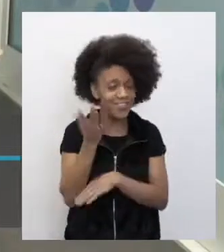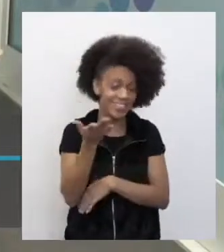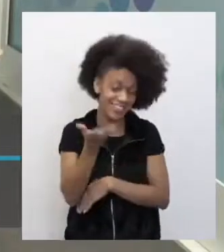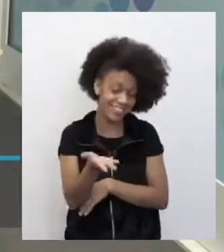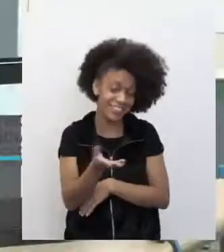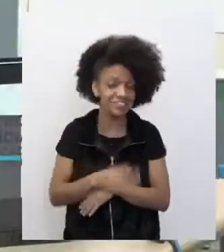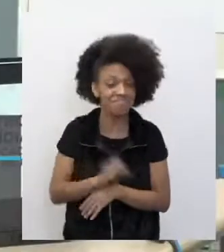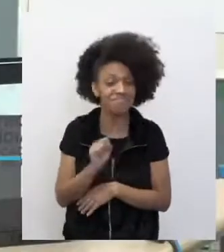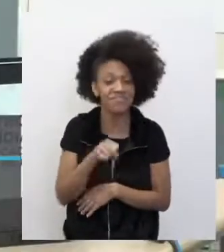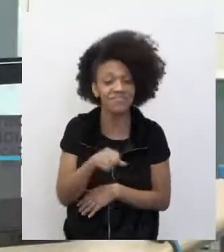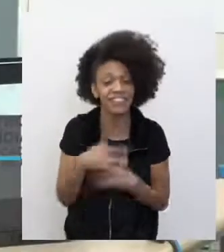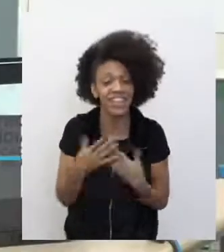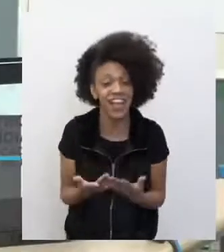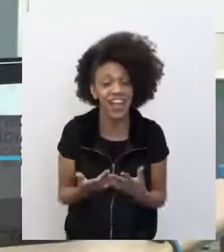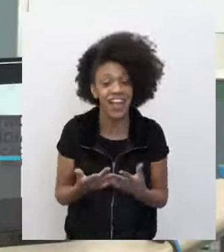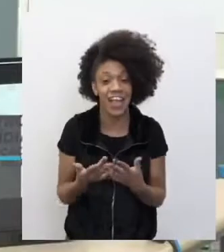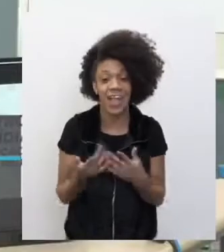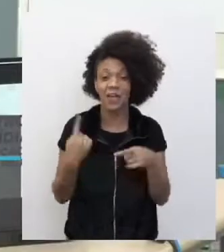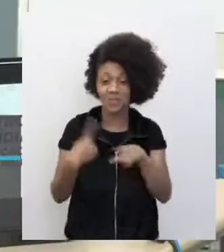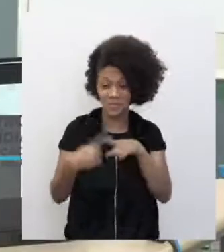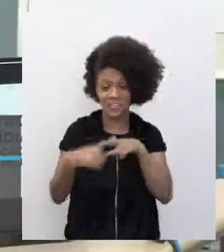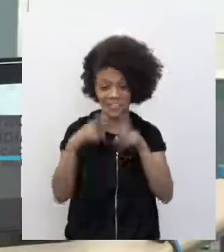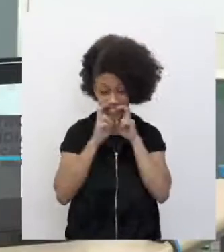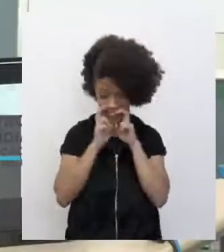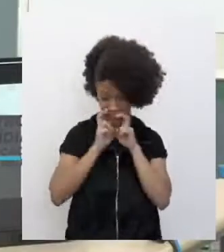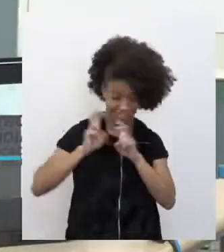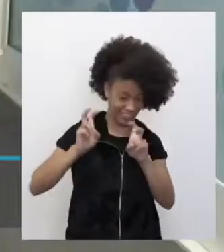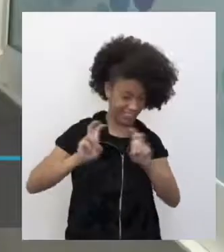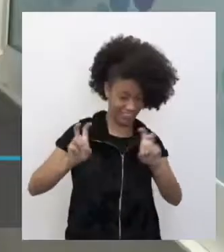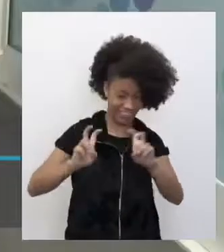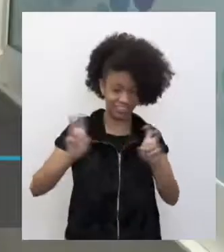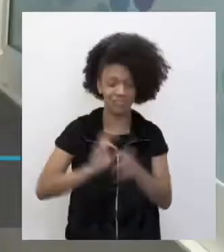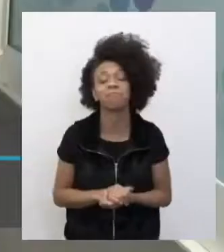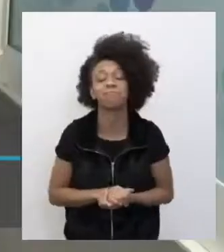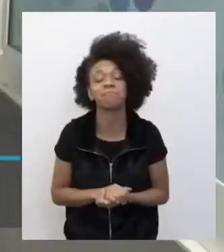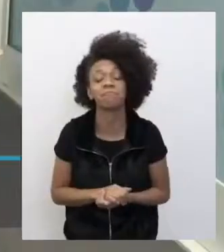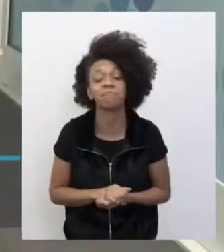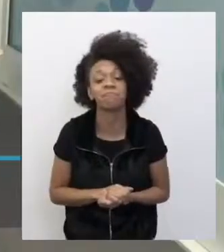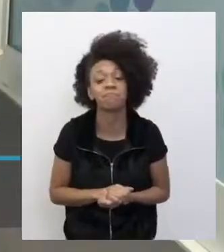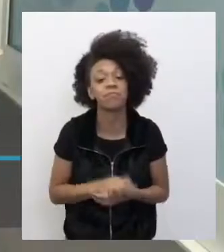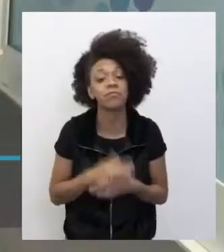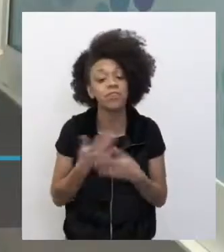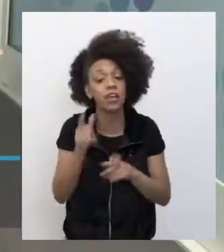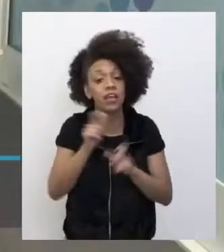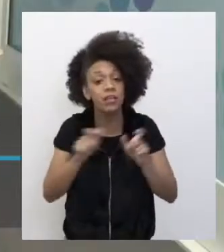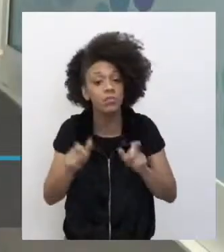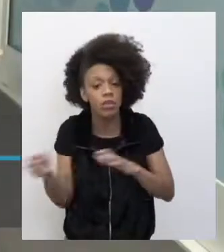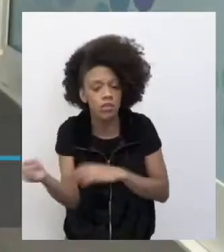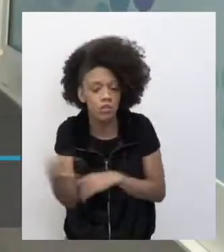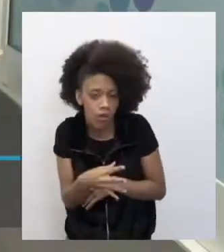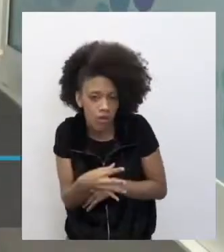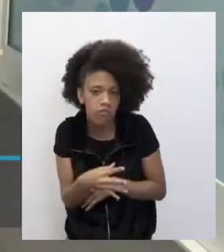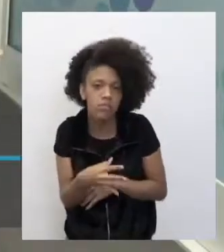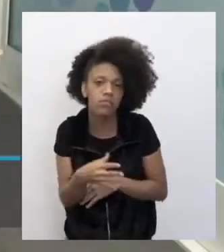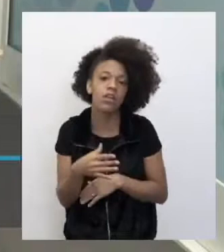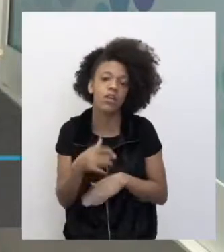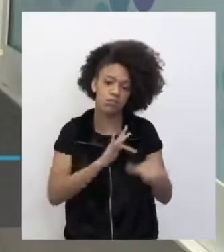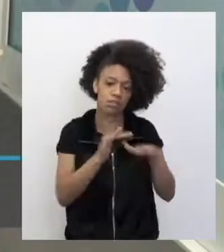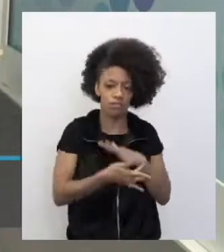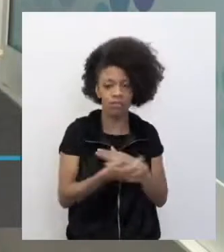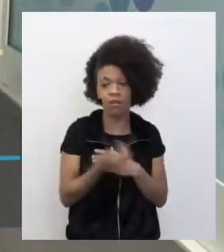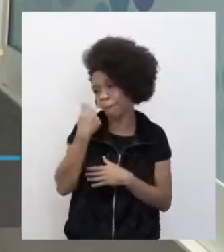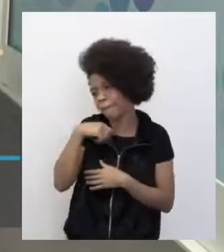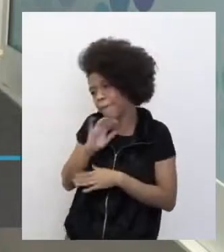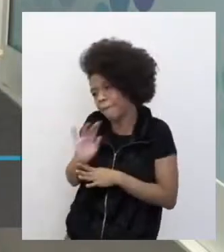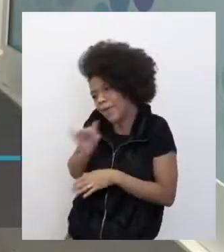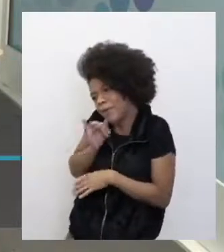isso. Quando eles colocam assim, eu penso que eles também estão gritando comigo. E o pessoal, o pessoal que é novo nas redes sociais, principalmente minha mãe, por